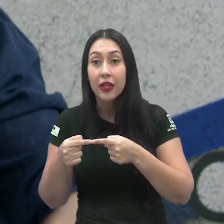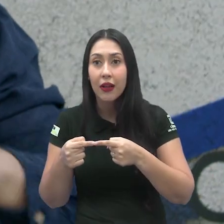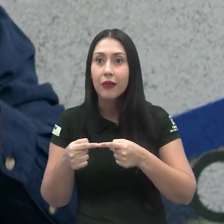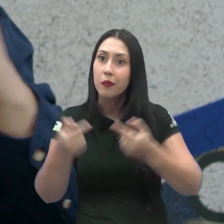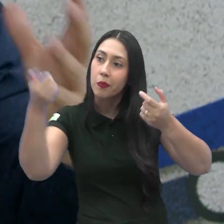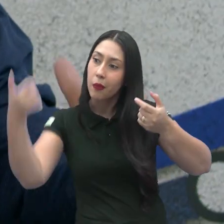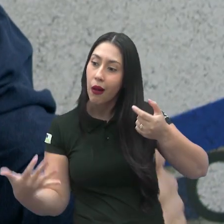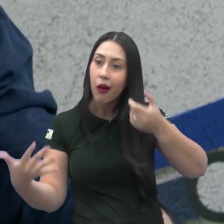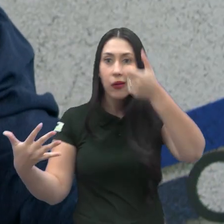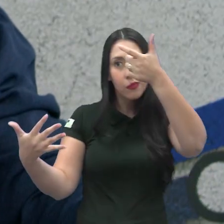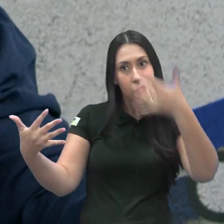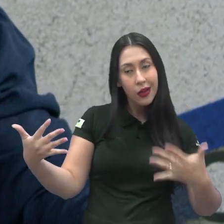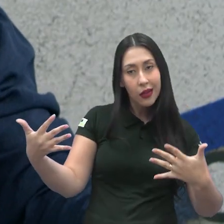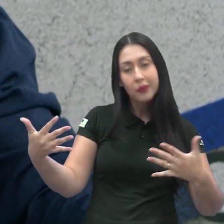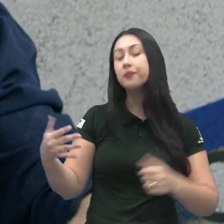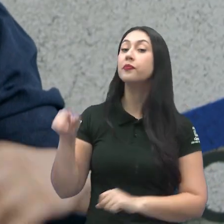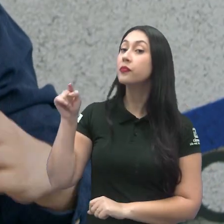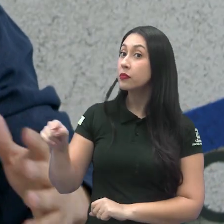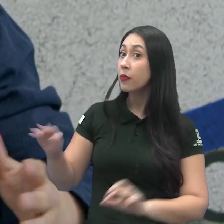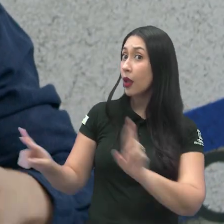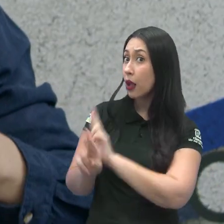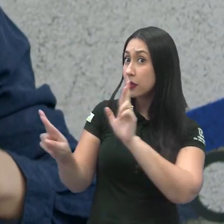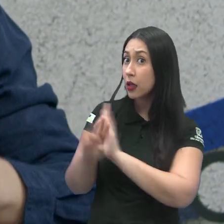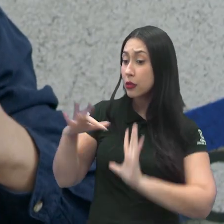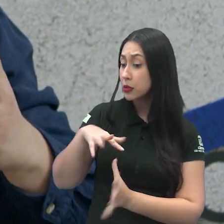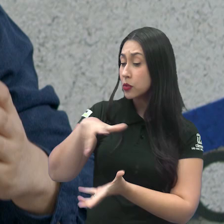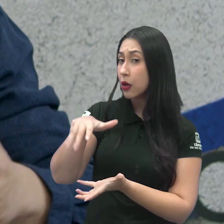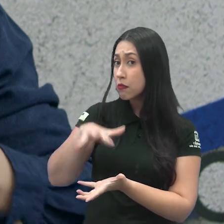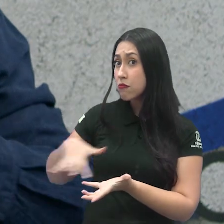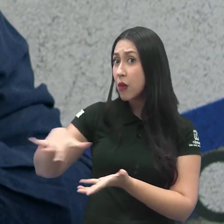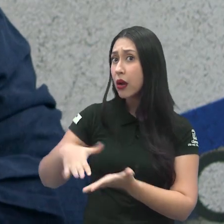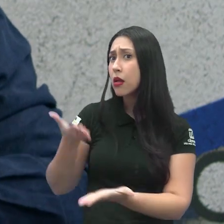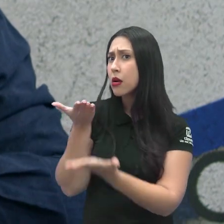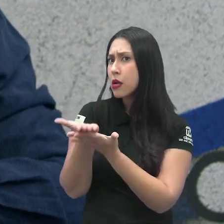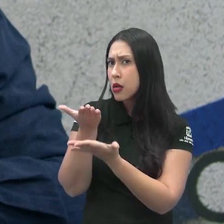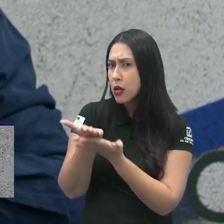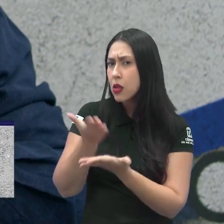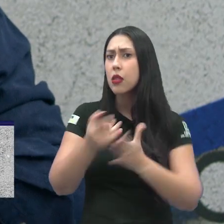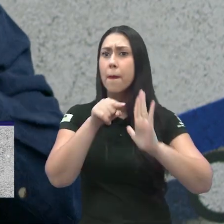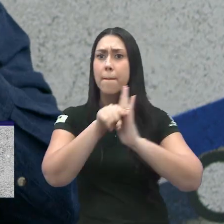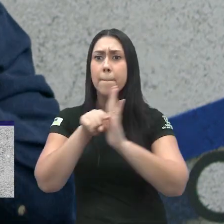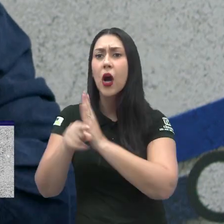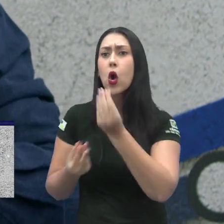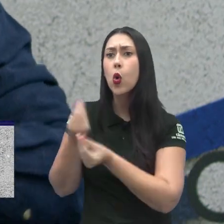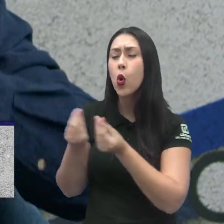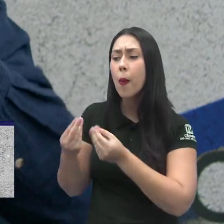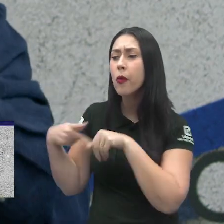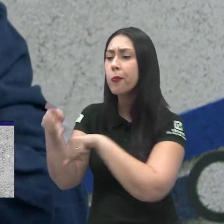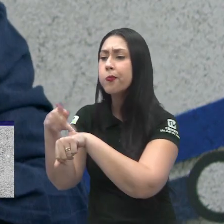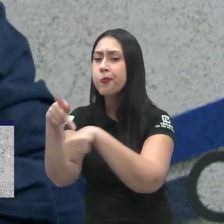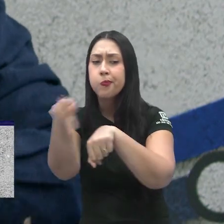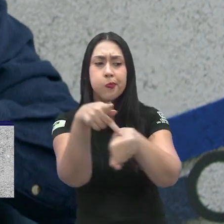vou falar o que são basicamente relações internacionais. São basicamente a área do conhecimento que faz o estudo entre a relação entre os países,